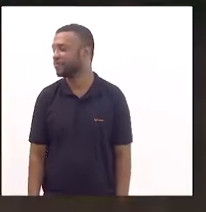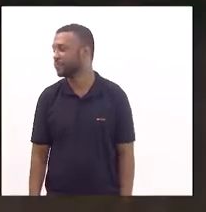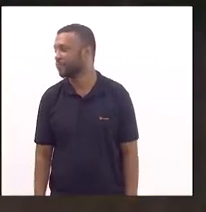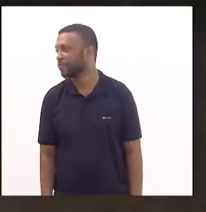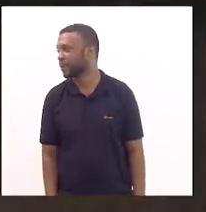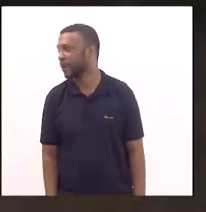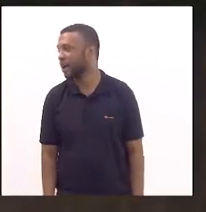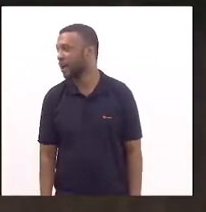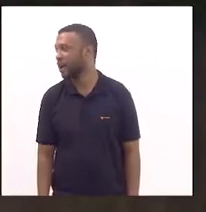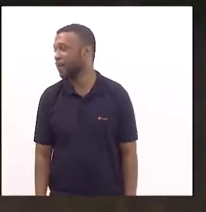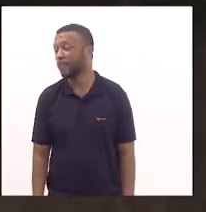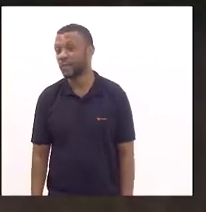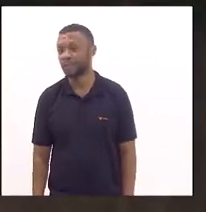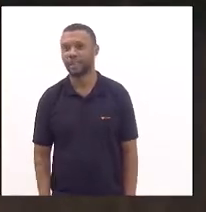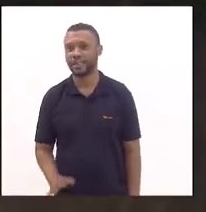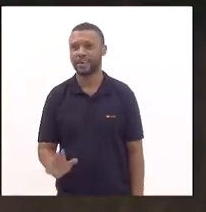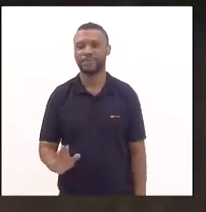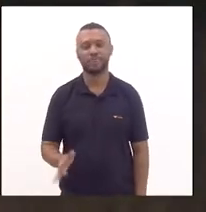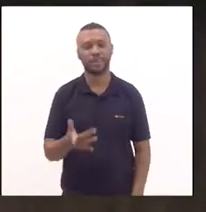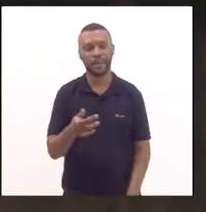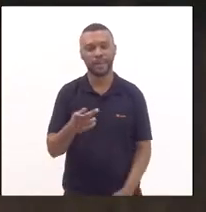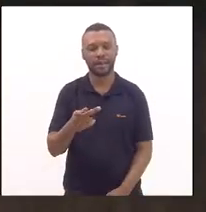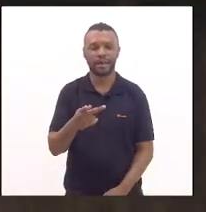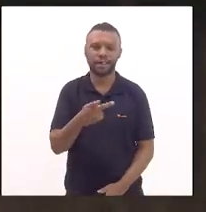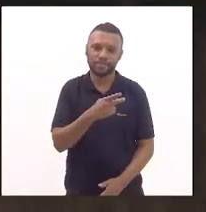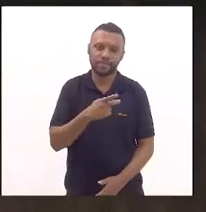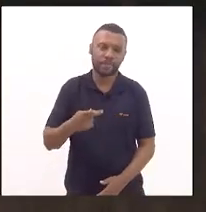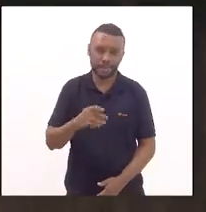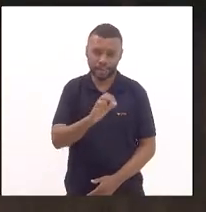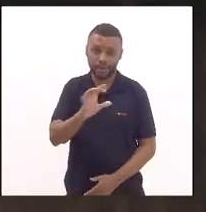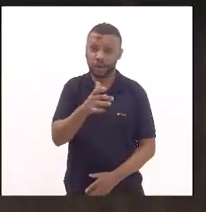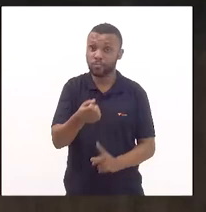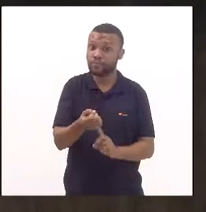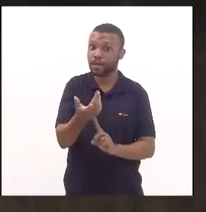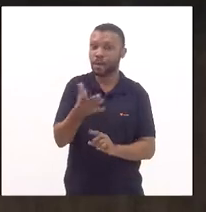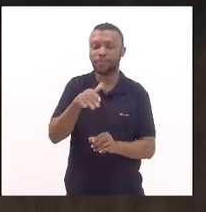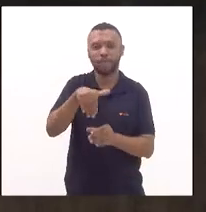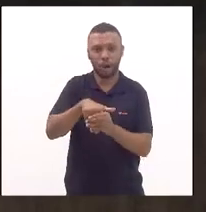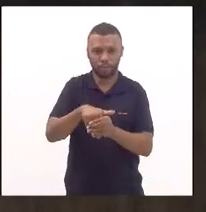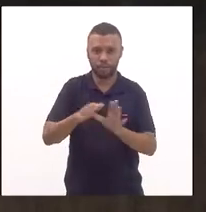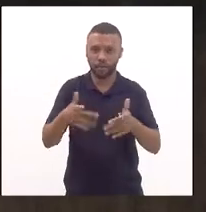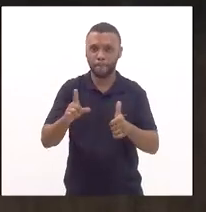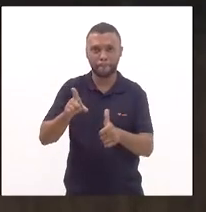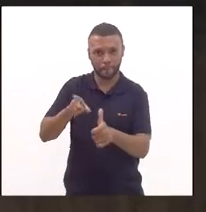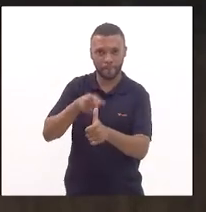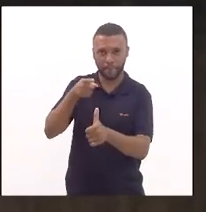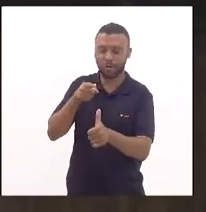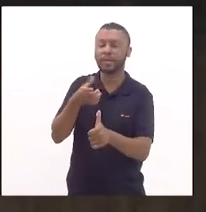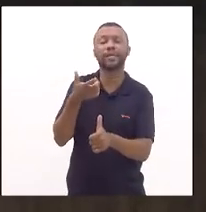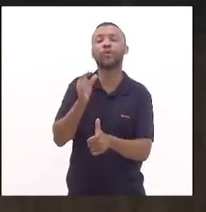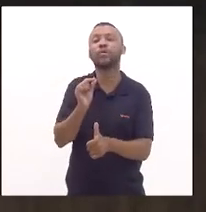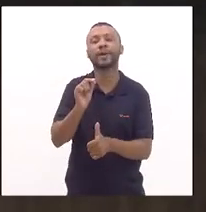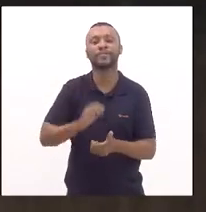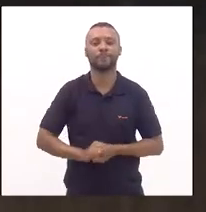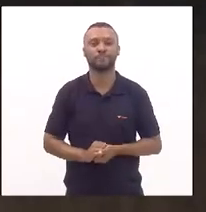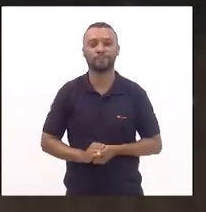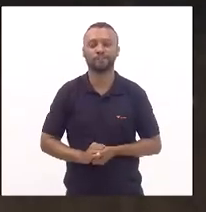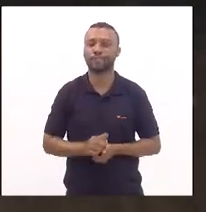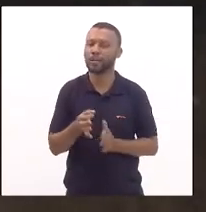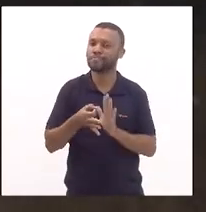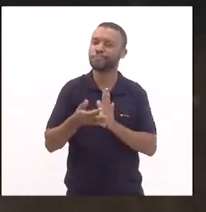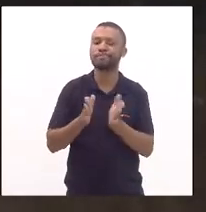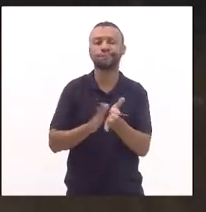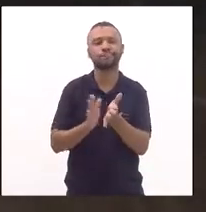Presidente democrático André Siciliano, me confundi aqui, vou declarar o voto daqui. Bom, primeiro, queria elogiar